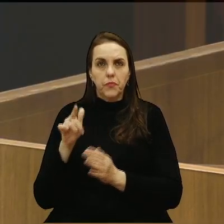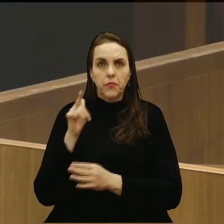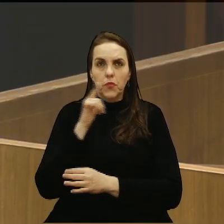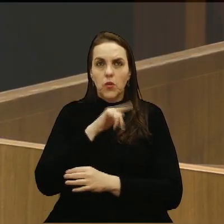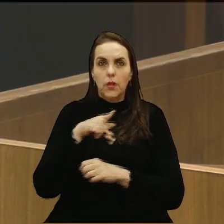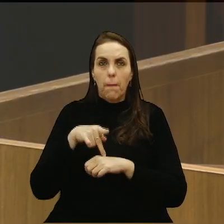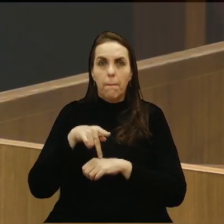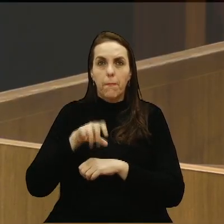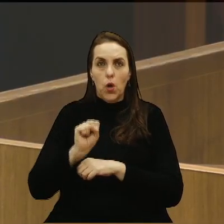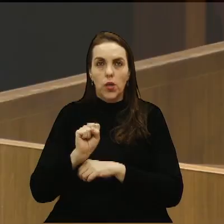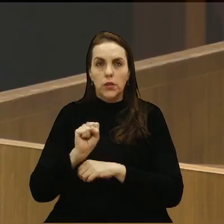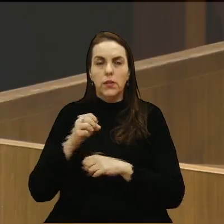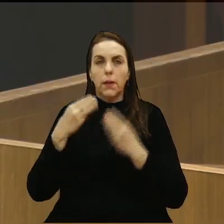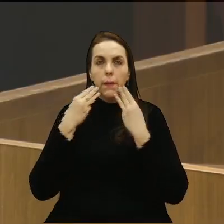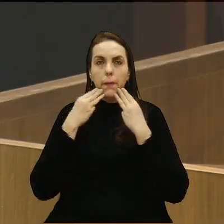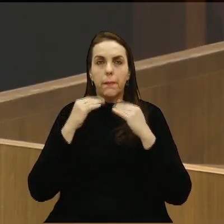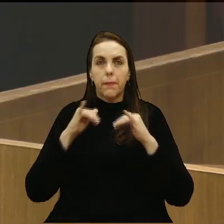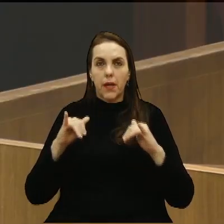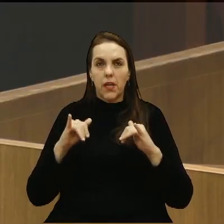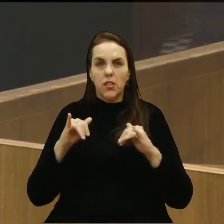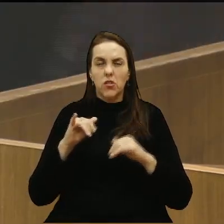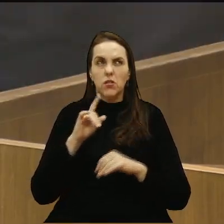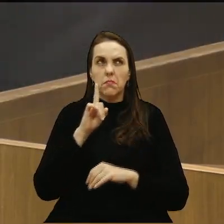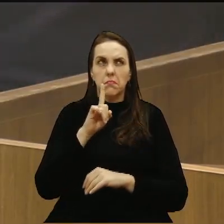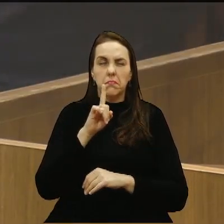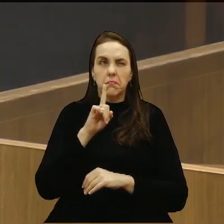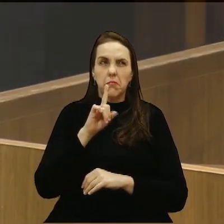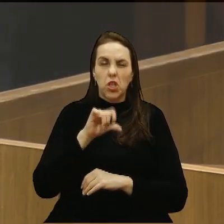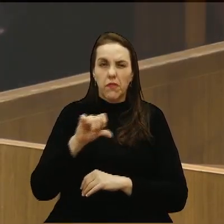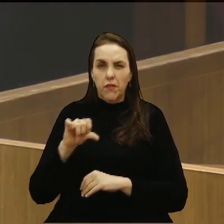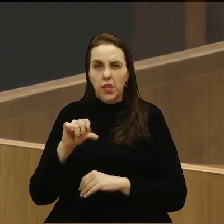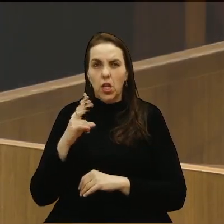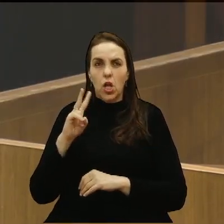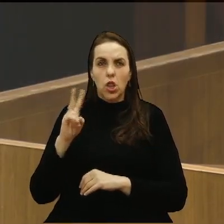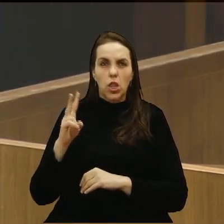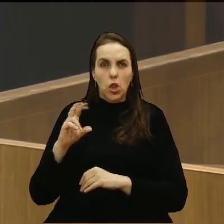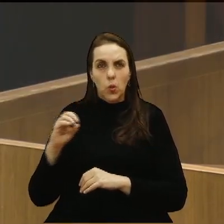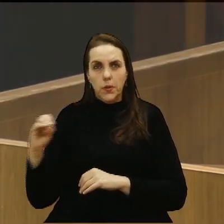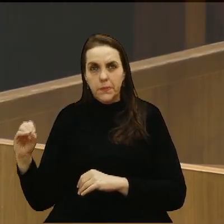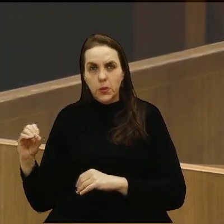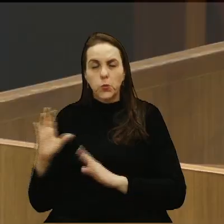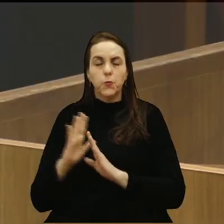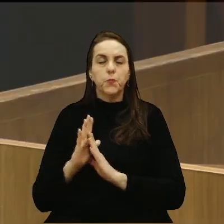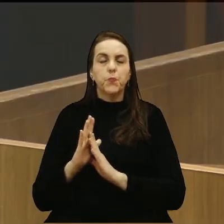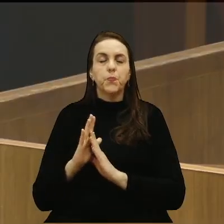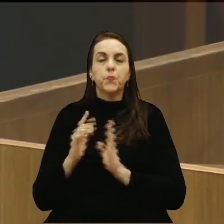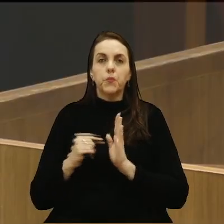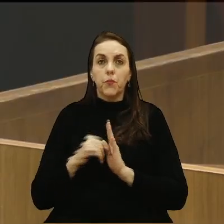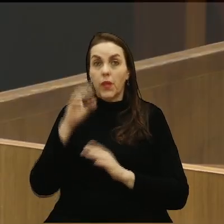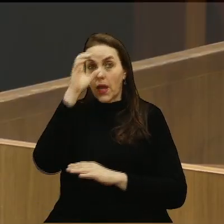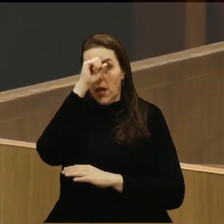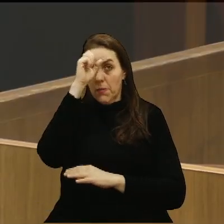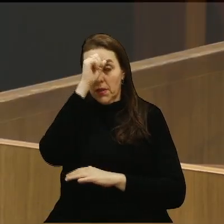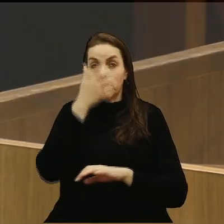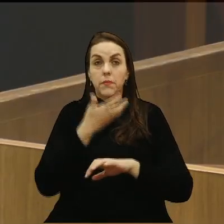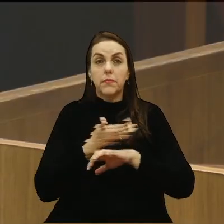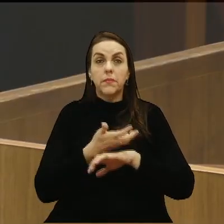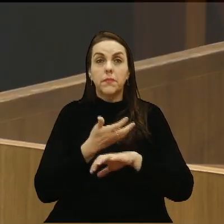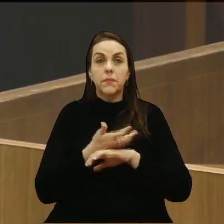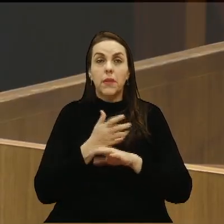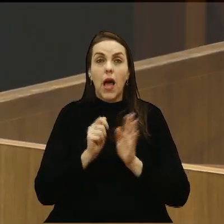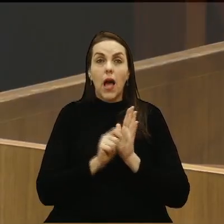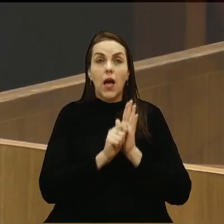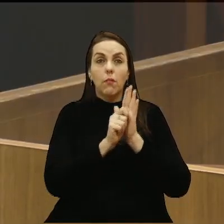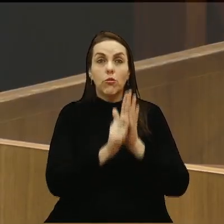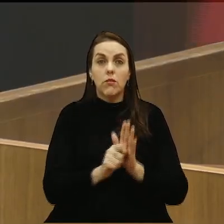pós-graduação em marketing, 99, 2000, e aí aprendemos uma matéria de amostragem científica. Acredito muito